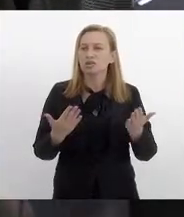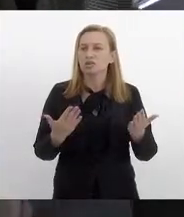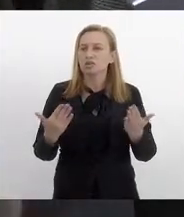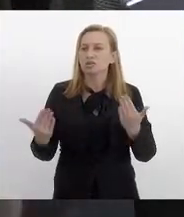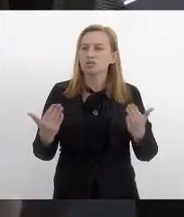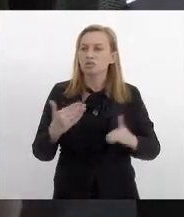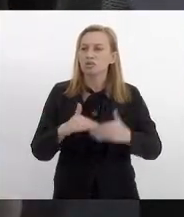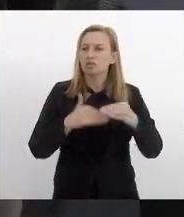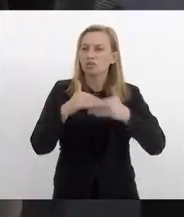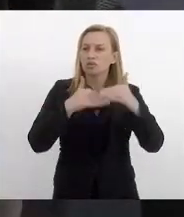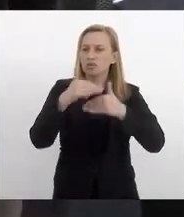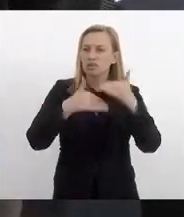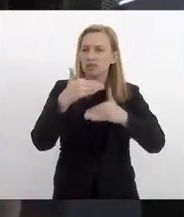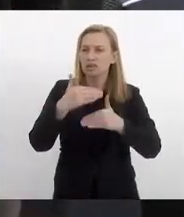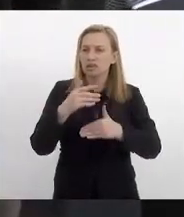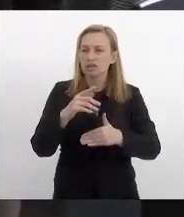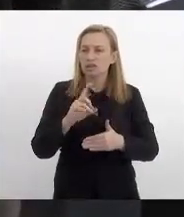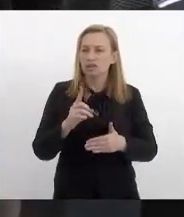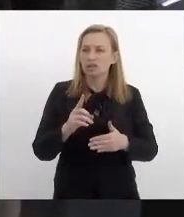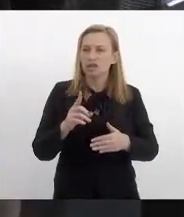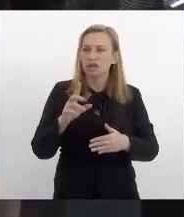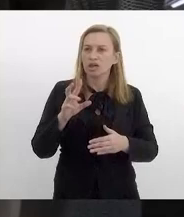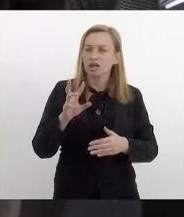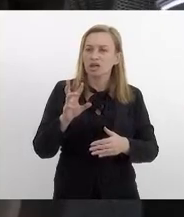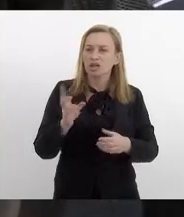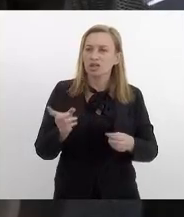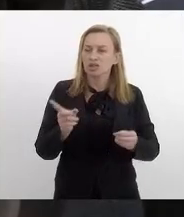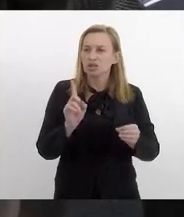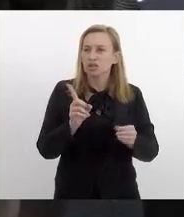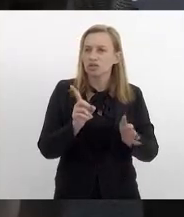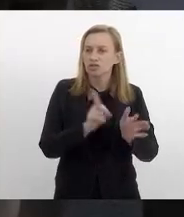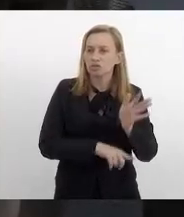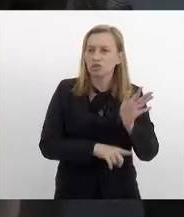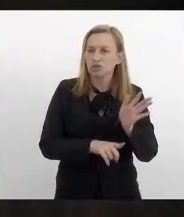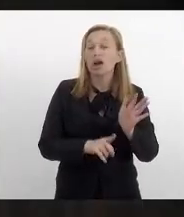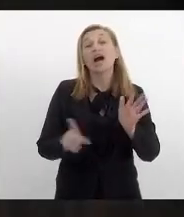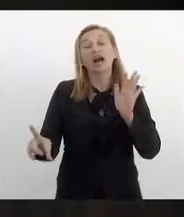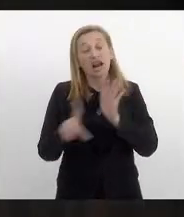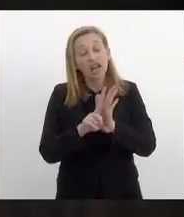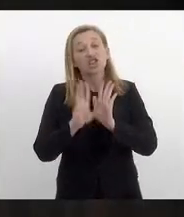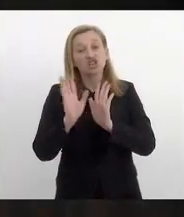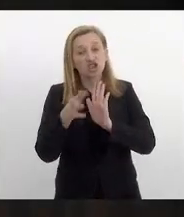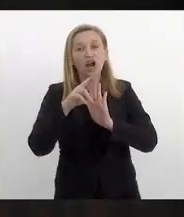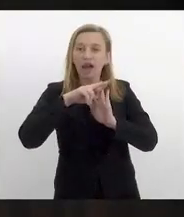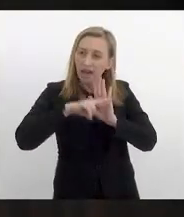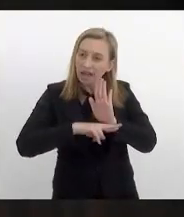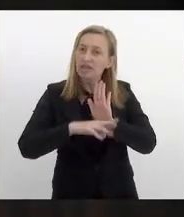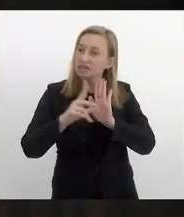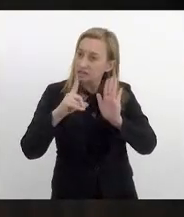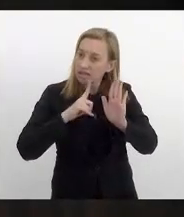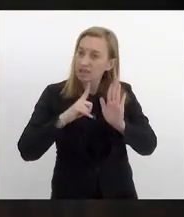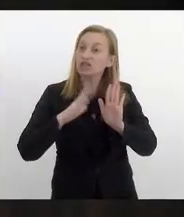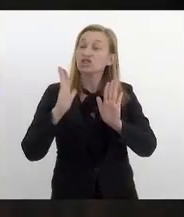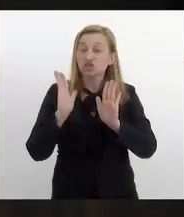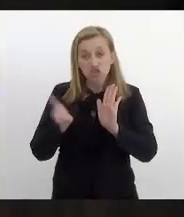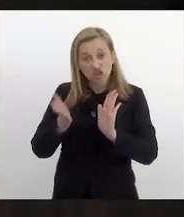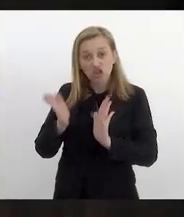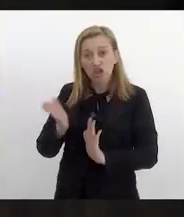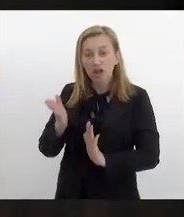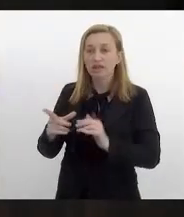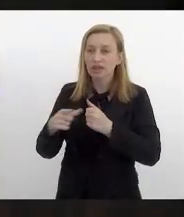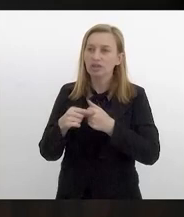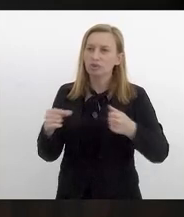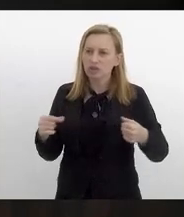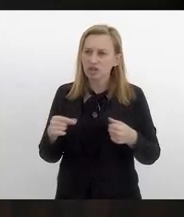Compatibilidade com a evolução Deputado nominal Luiz. E real das remunerações. Deputado então, Luiz. A lei já a lei dei as regras. Já está estipulado no